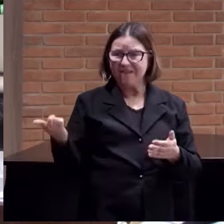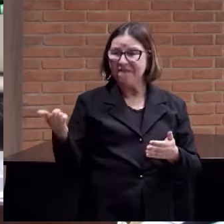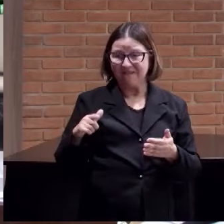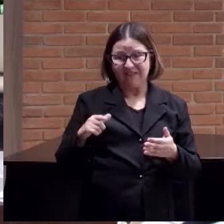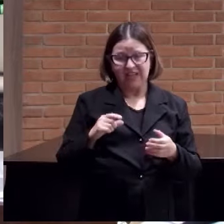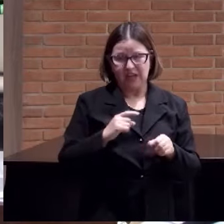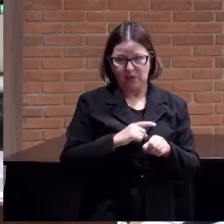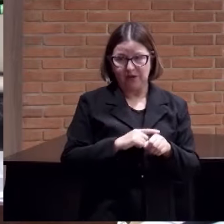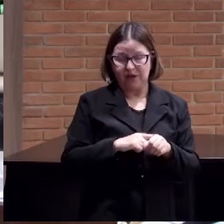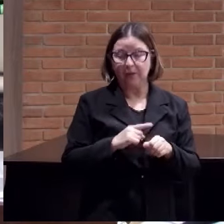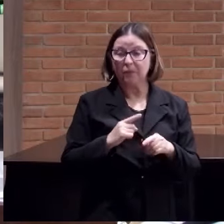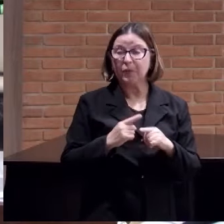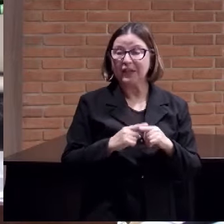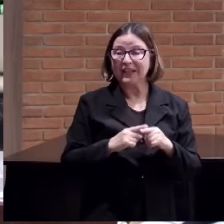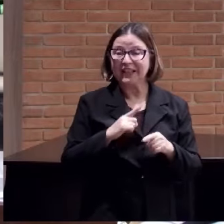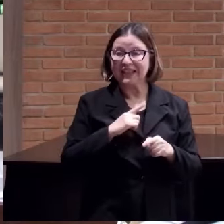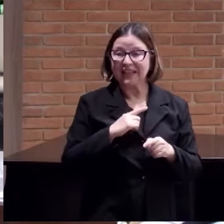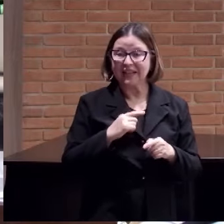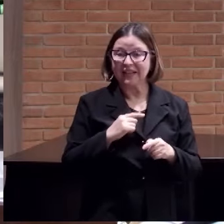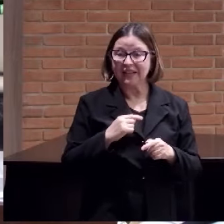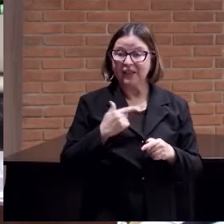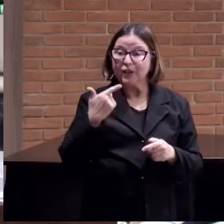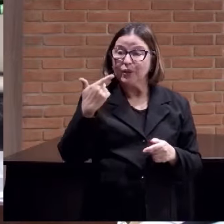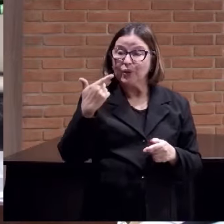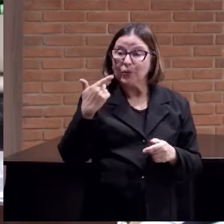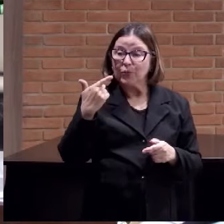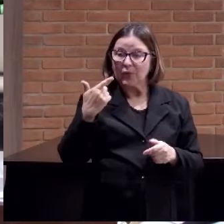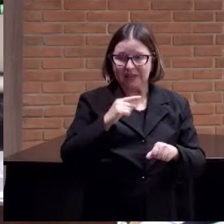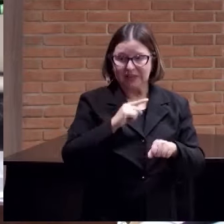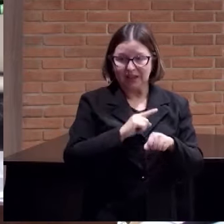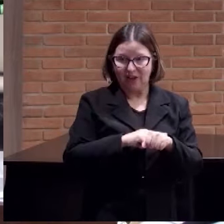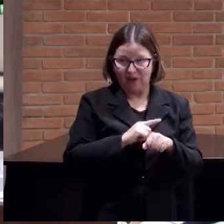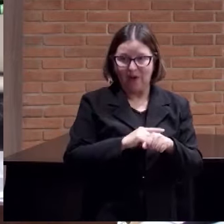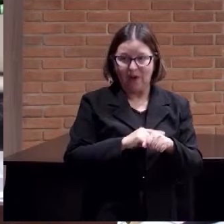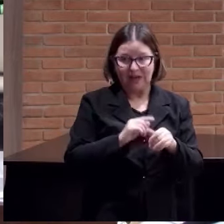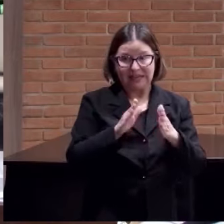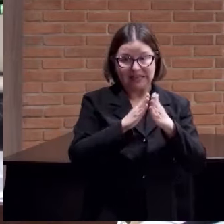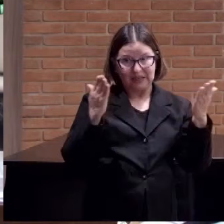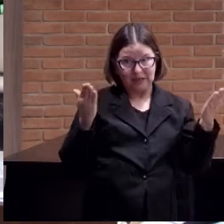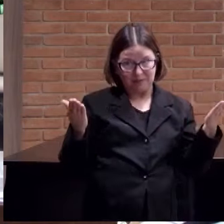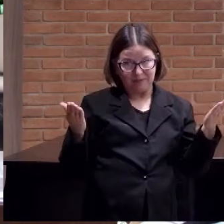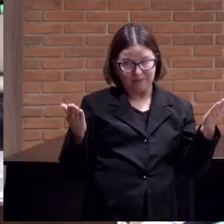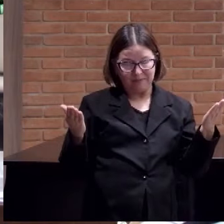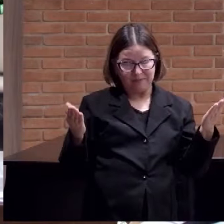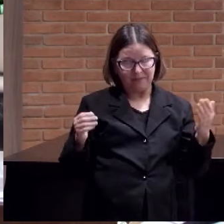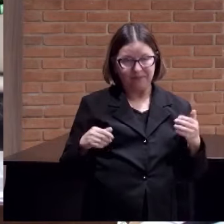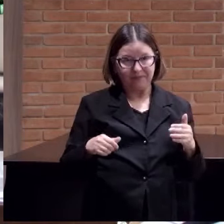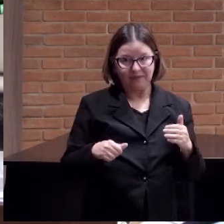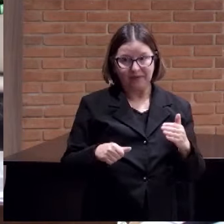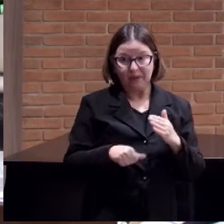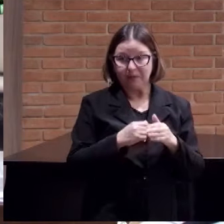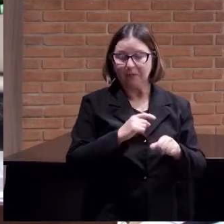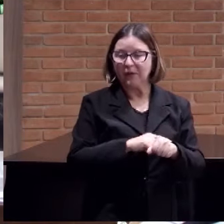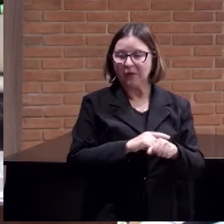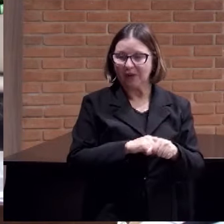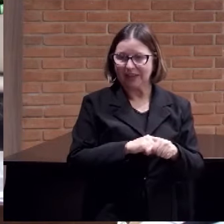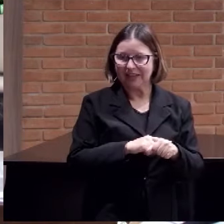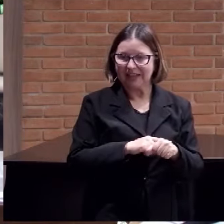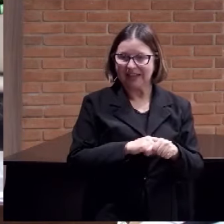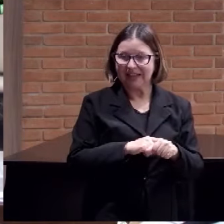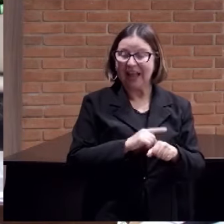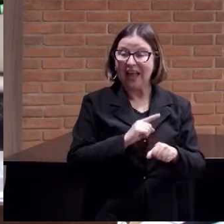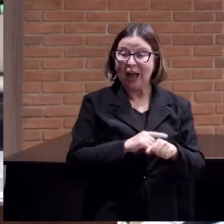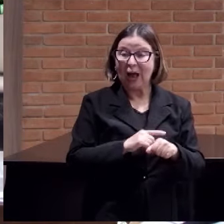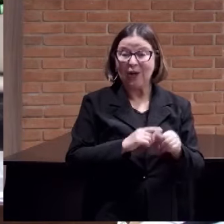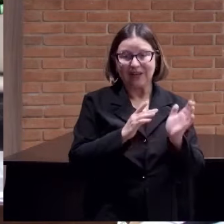tem 2 horas na Bíblia. Nós vamos falar já já sobre. A primeira hora é a hora de Jesus. Aqui ele não